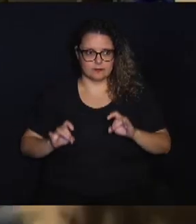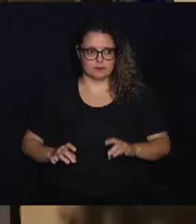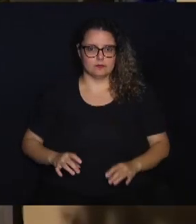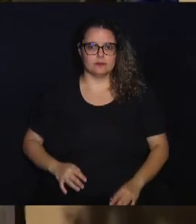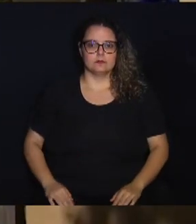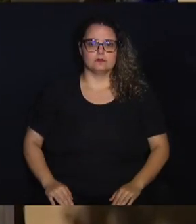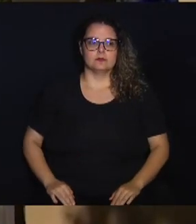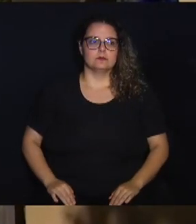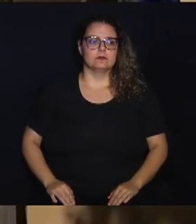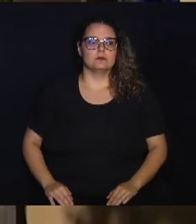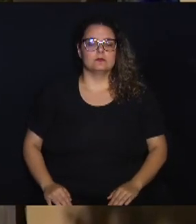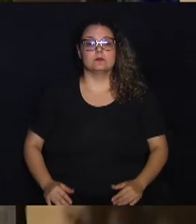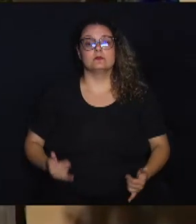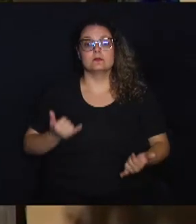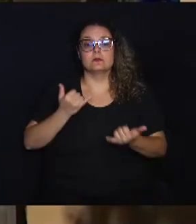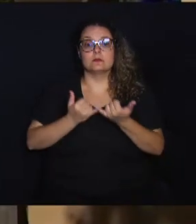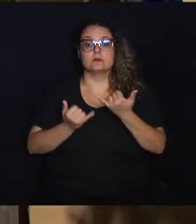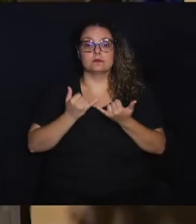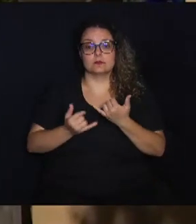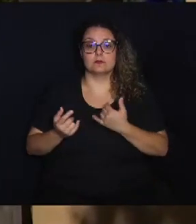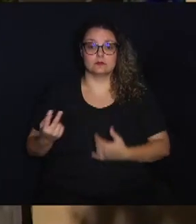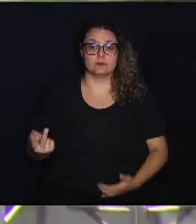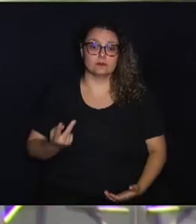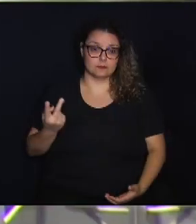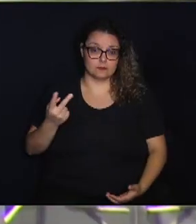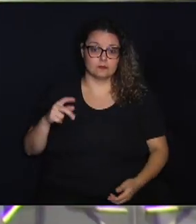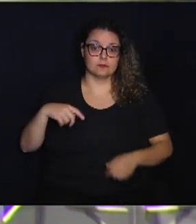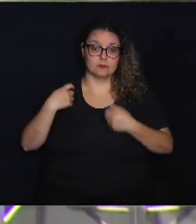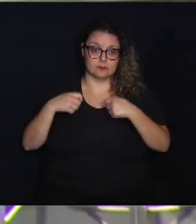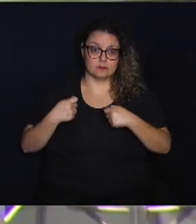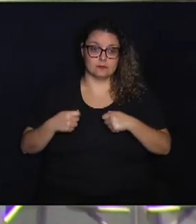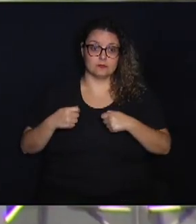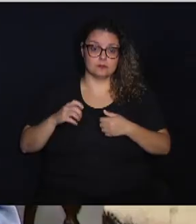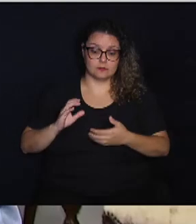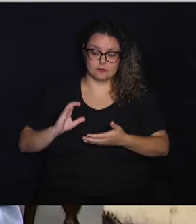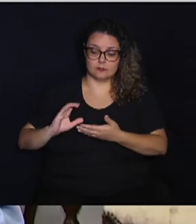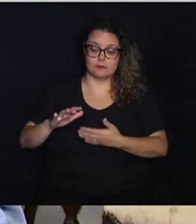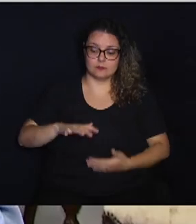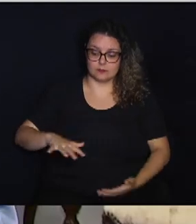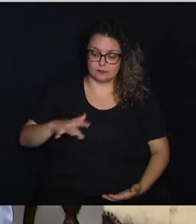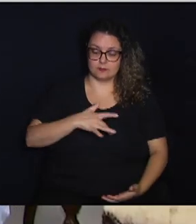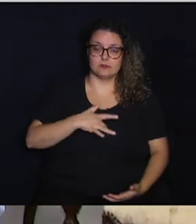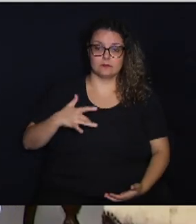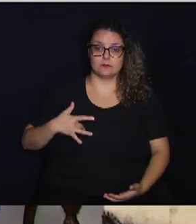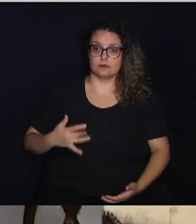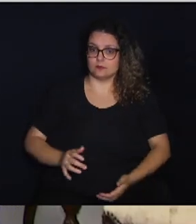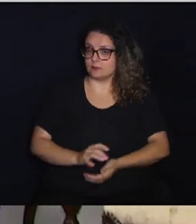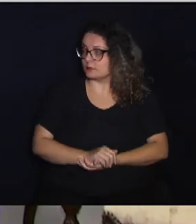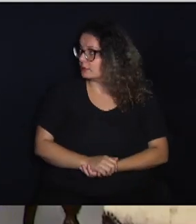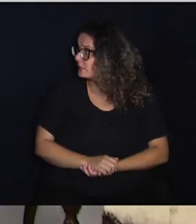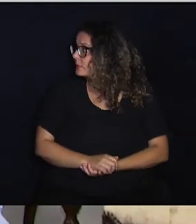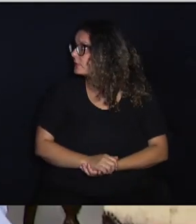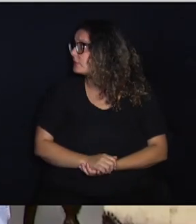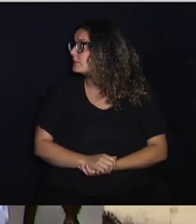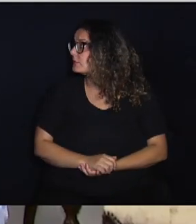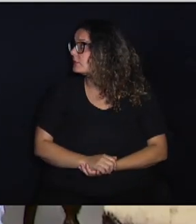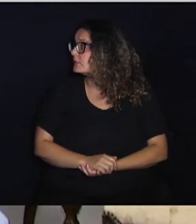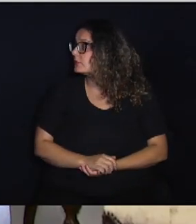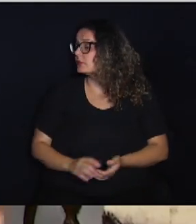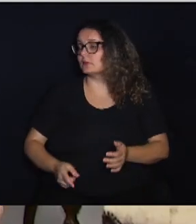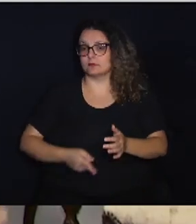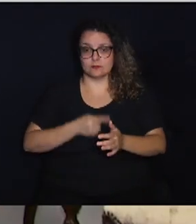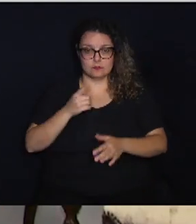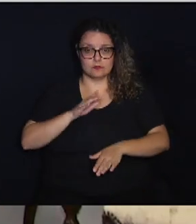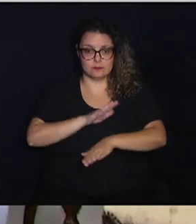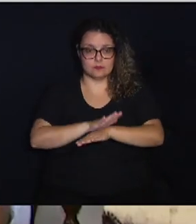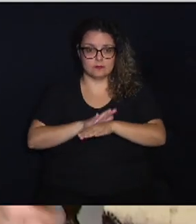pelo menos metade deste valor precisa ser destinado à saúde. Primeiro, que ajuda a aproximar e fortalecer ainda